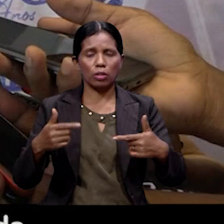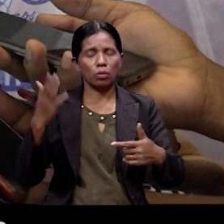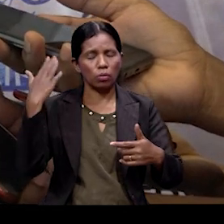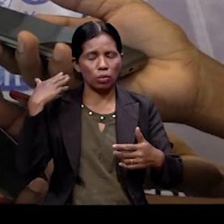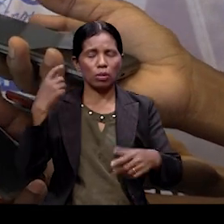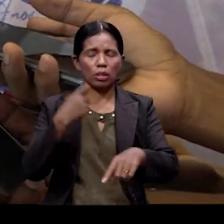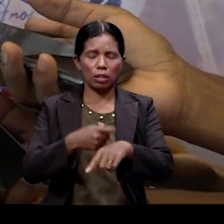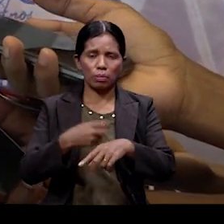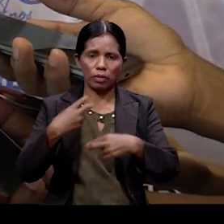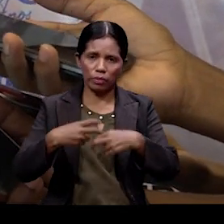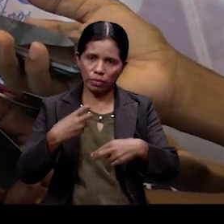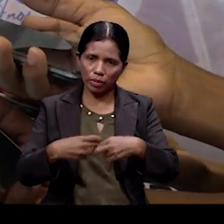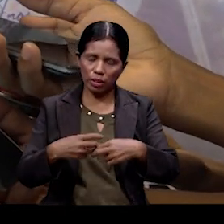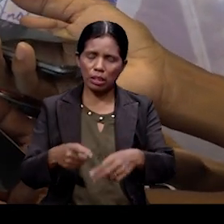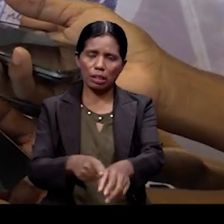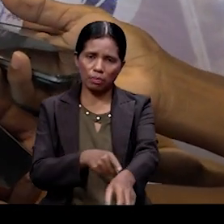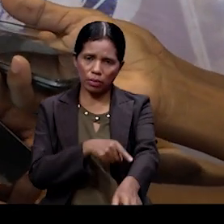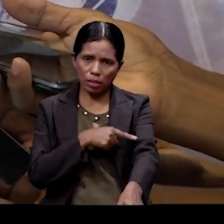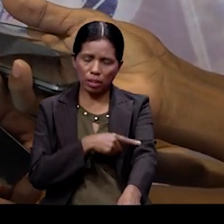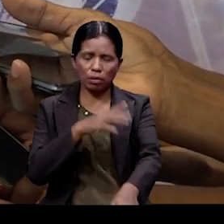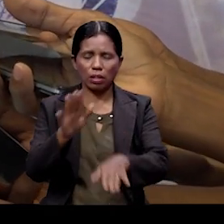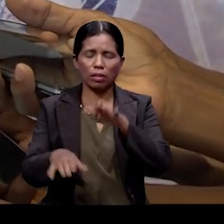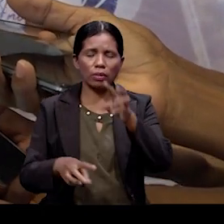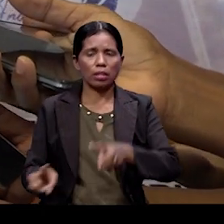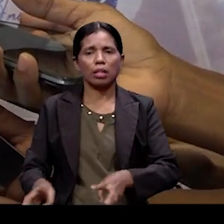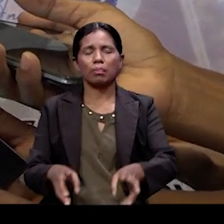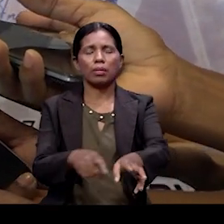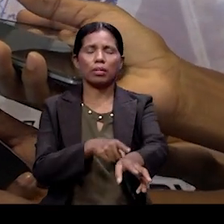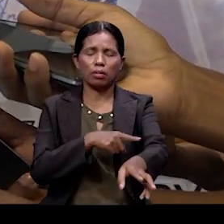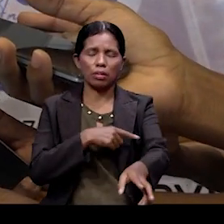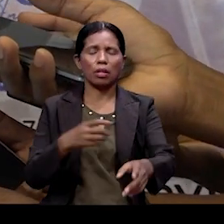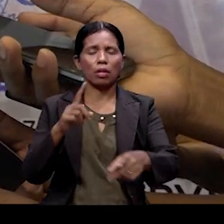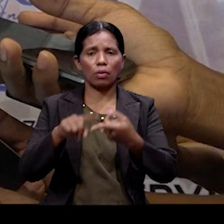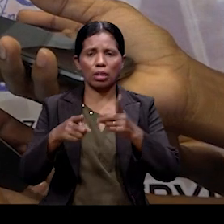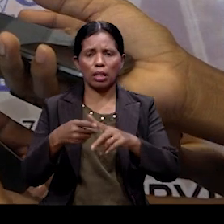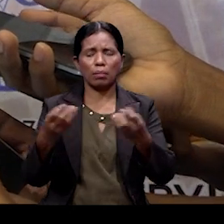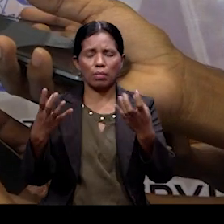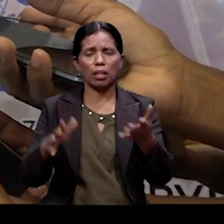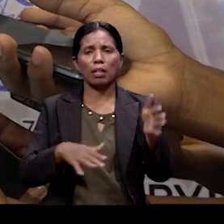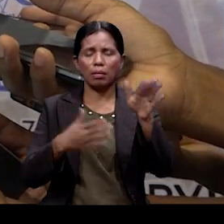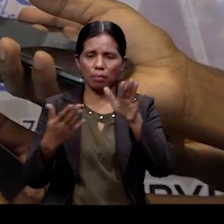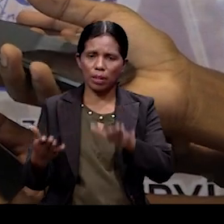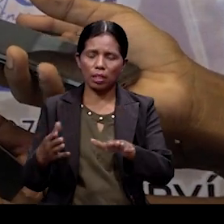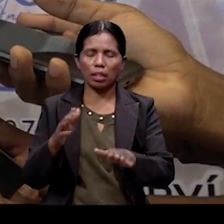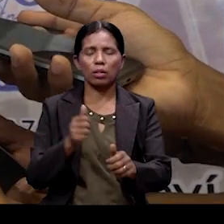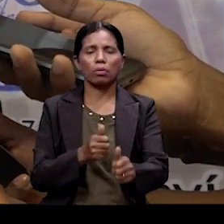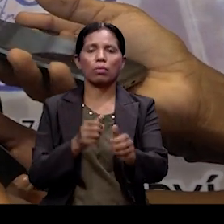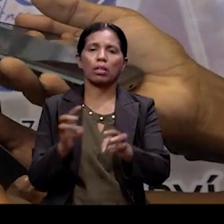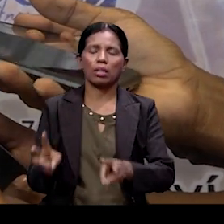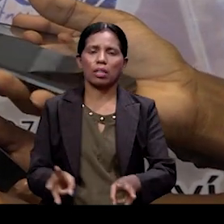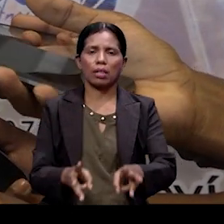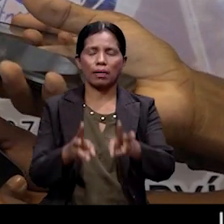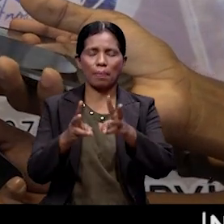tempo naro, por lá tu irá lá ainda nebe naro, e nem a malo que riun ba riun, mate tu irá lá. E ba sir